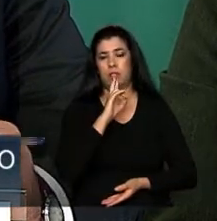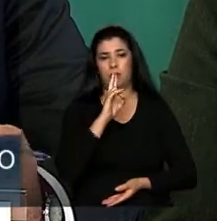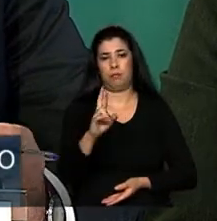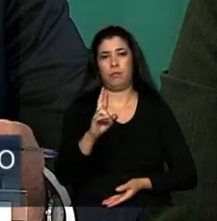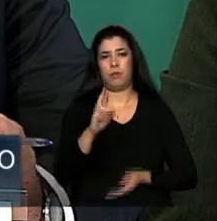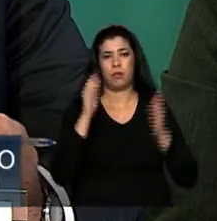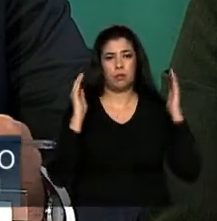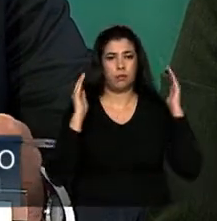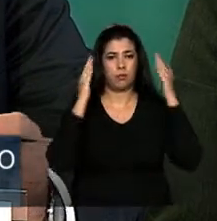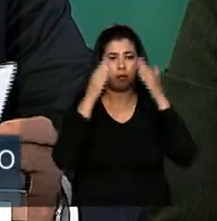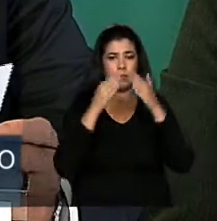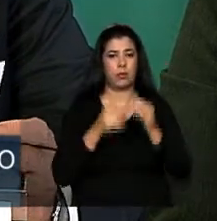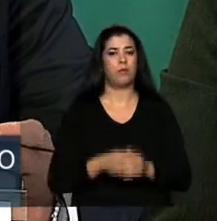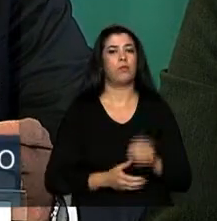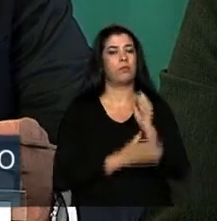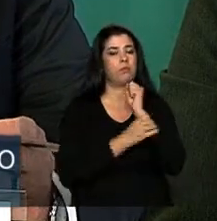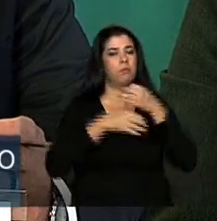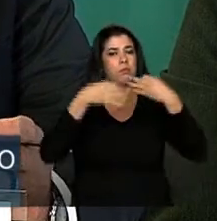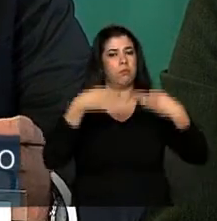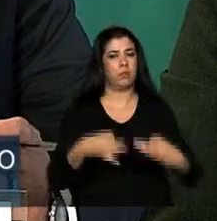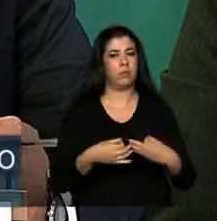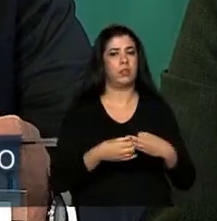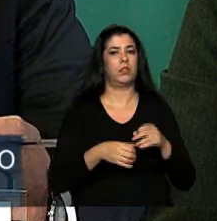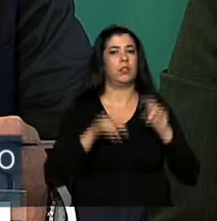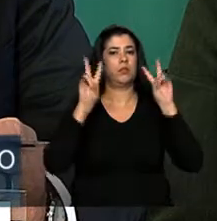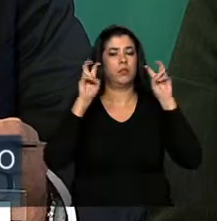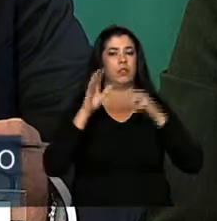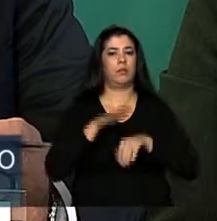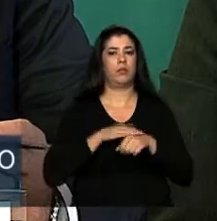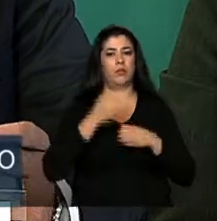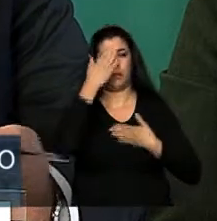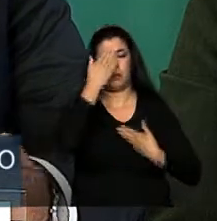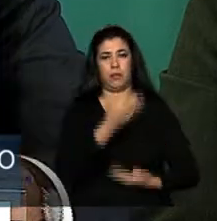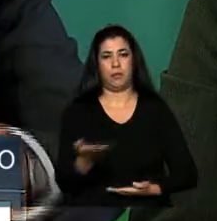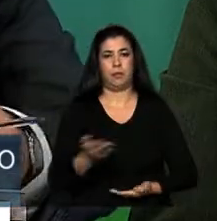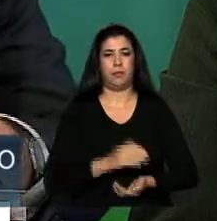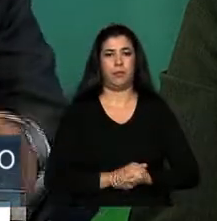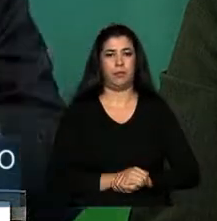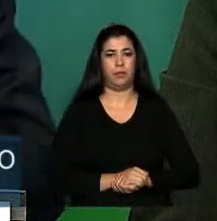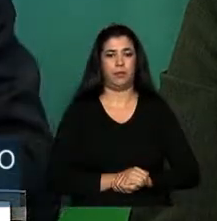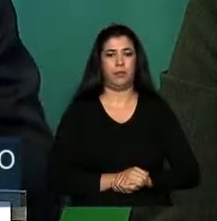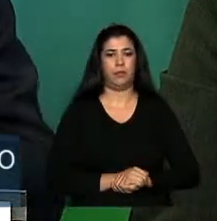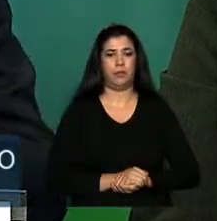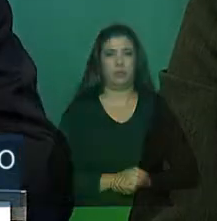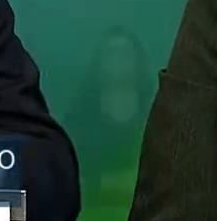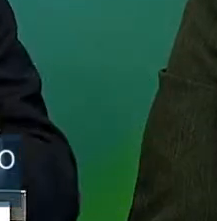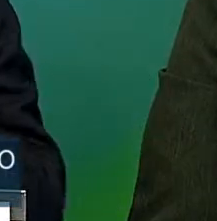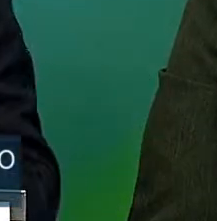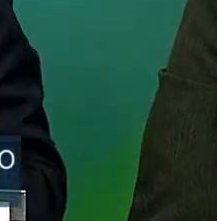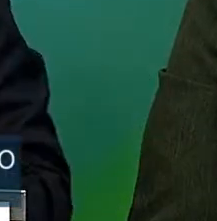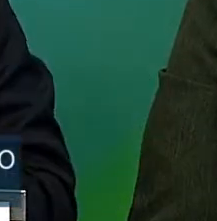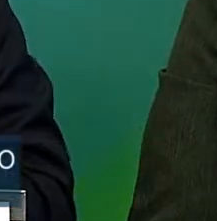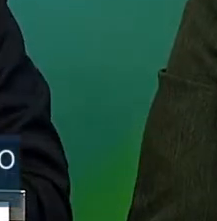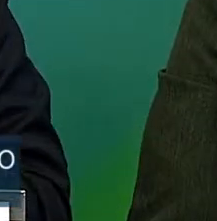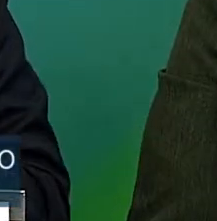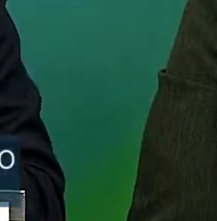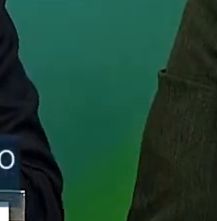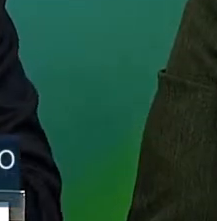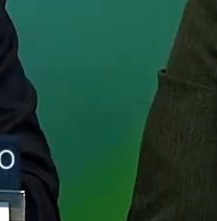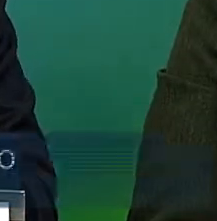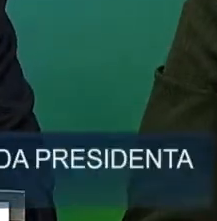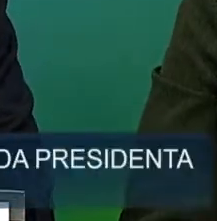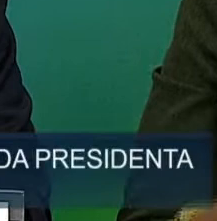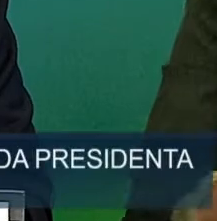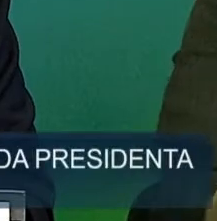serão dadas rigorosamente dentro da pauta aqui da nossa conversa. Muito obrigado. Bom dia, ministro. Felipe Matoso, do Portal